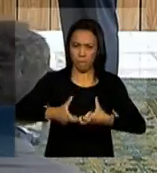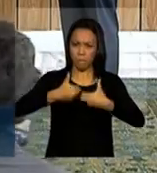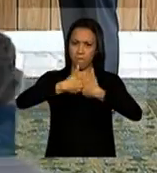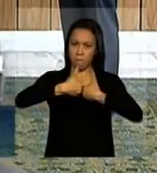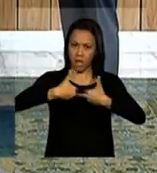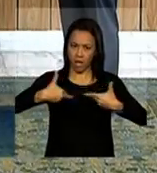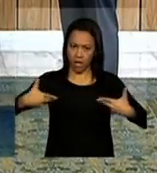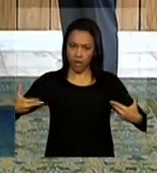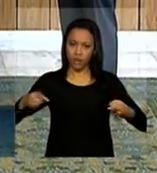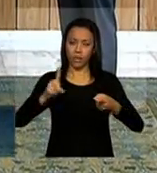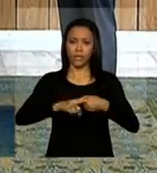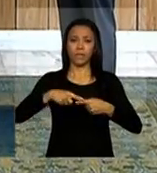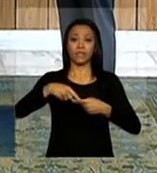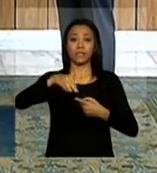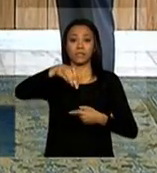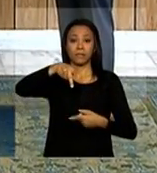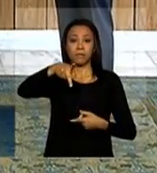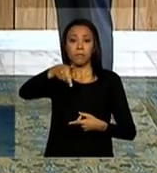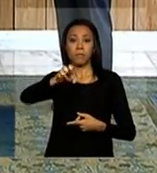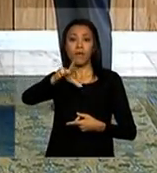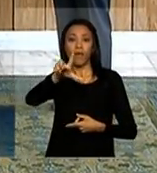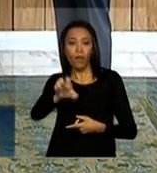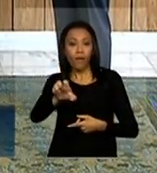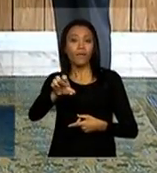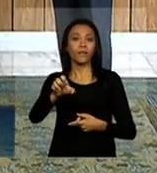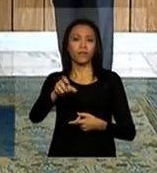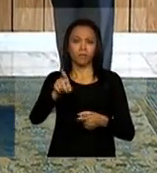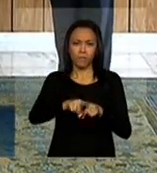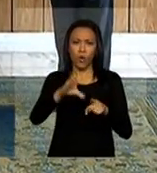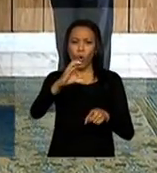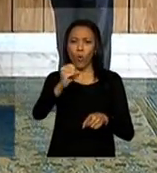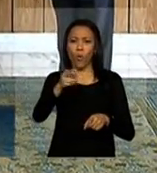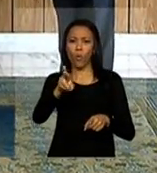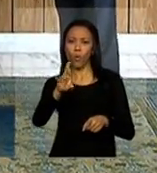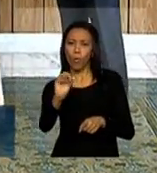mecânicas, peles, principalmente couros.